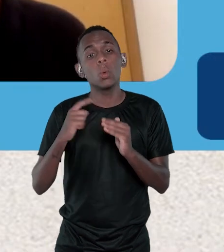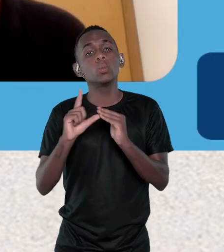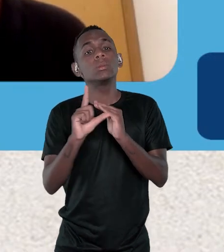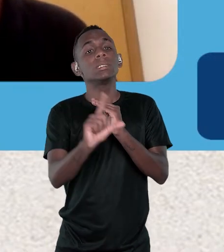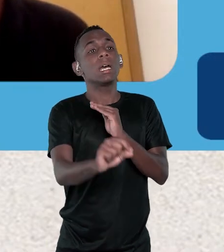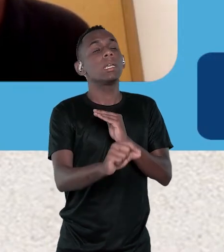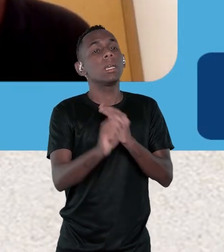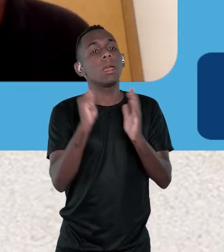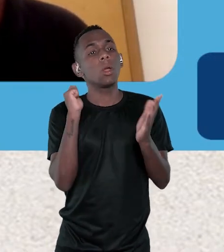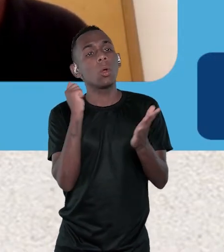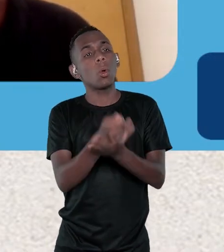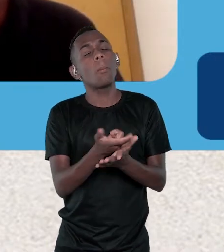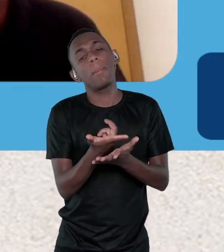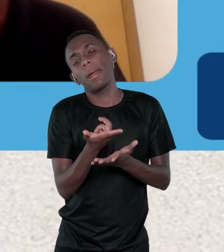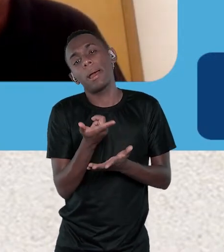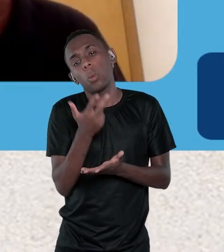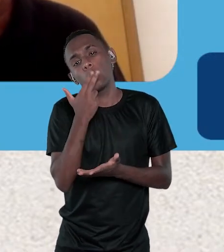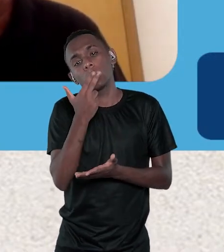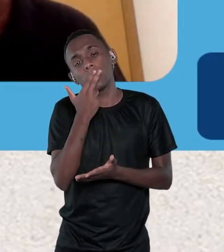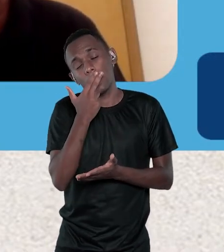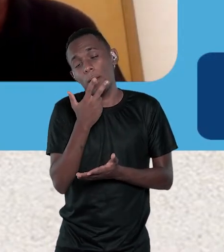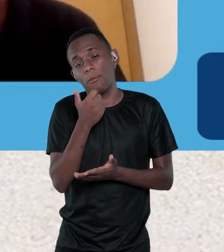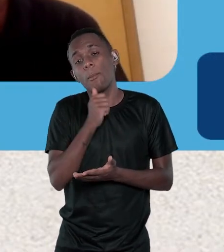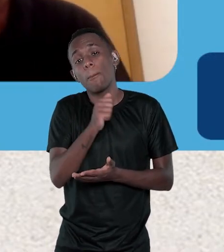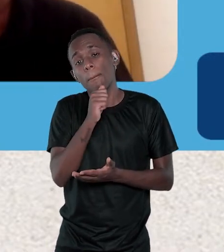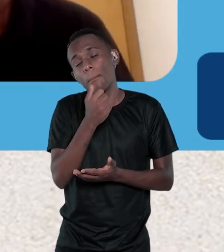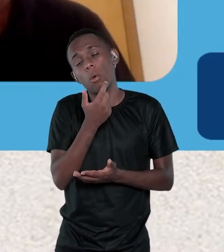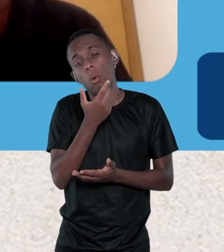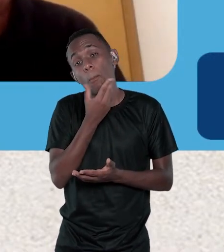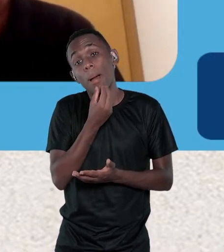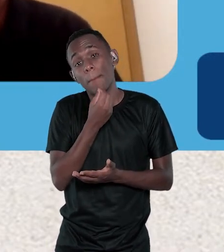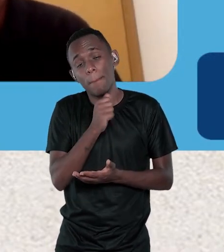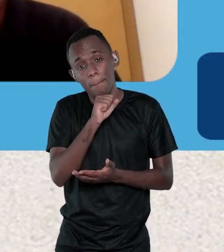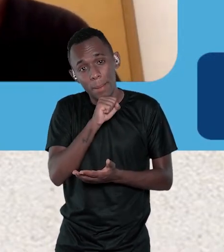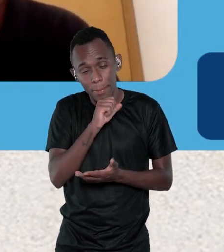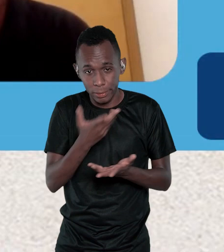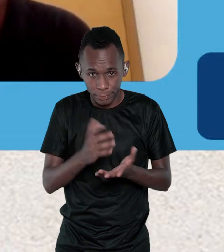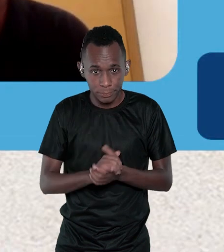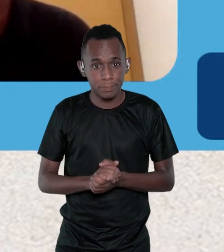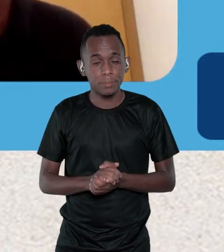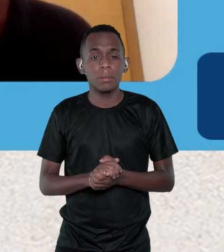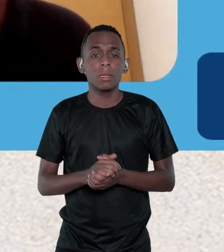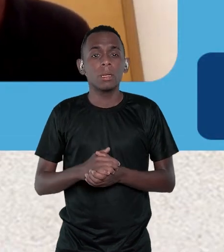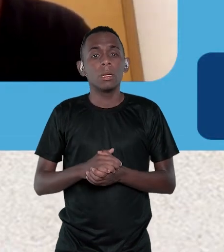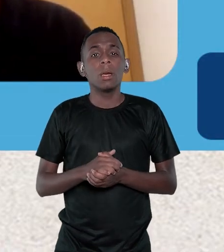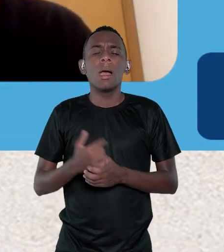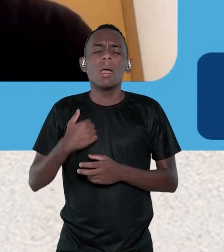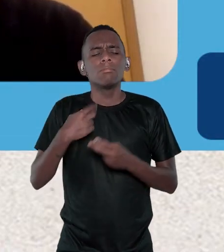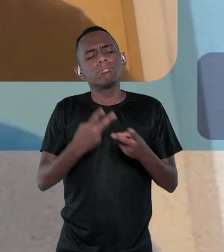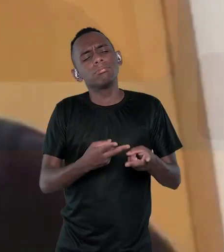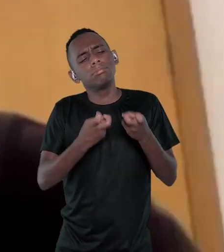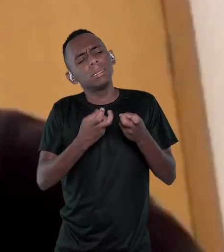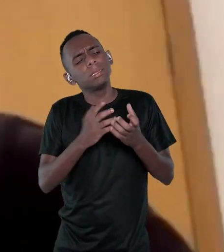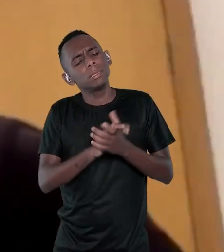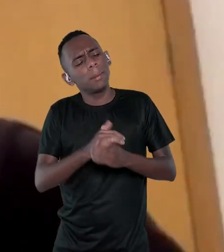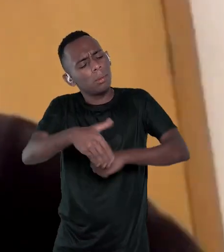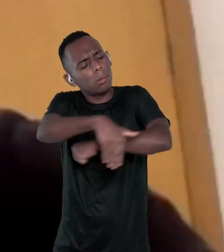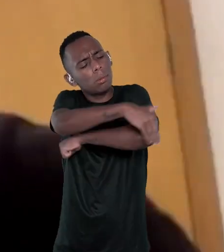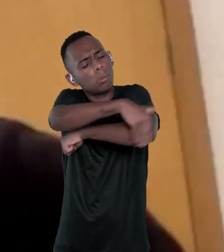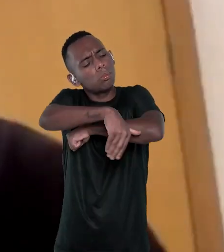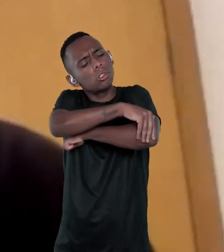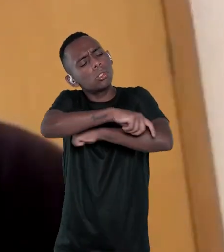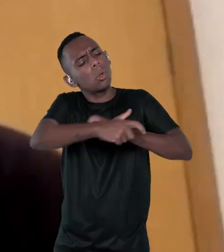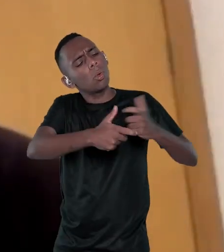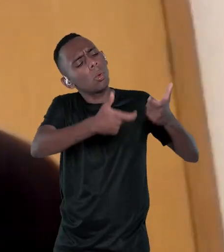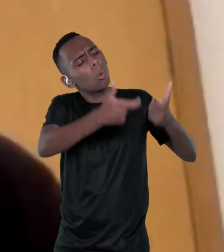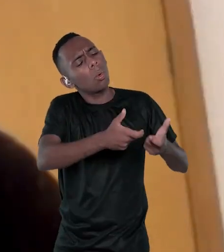e eu saí para comprar um cigarro com meu pai. E eu vejo na esquina, no botequim,